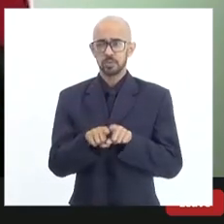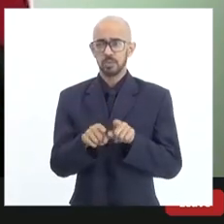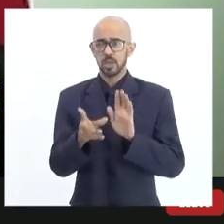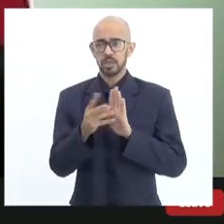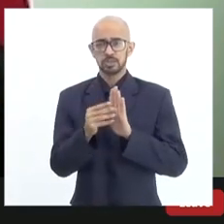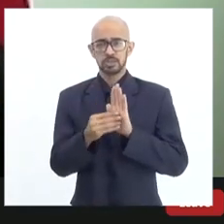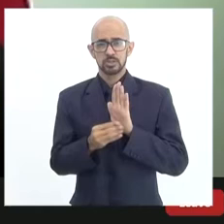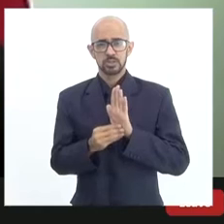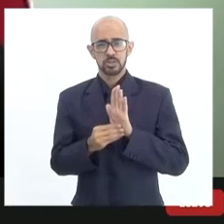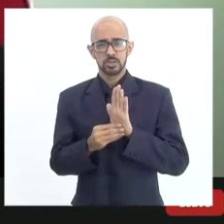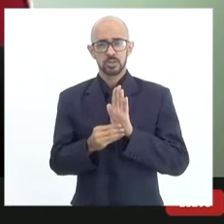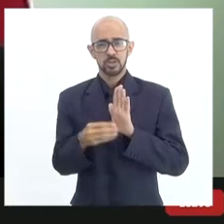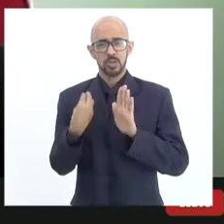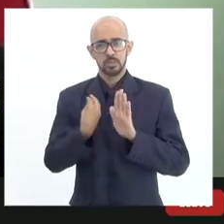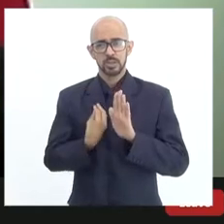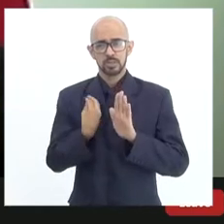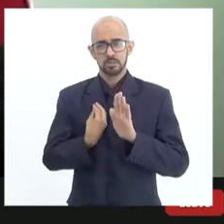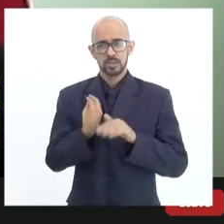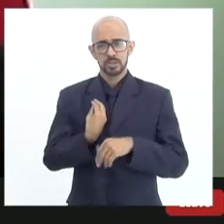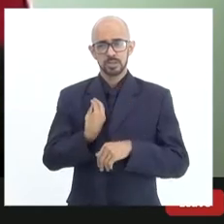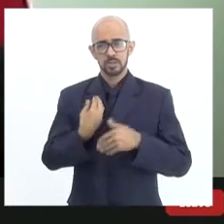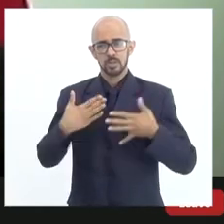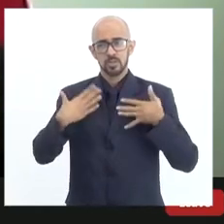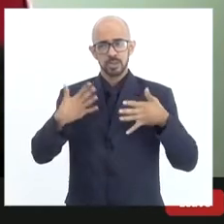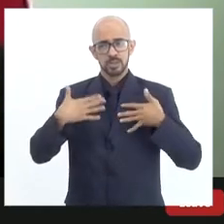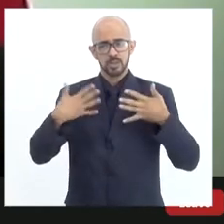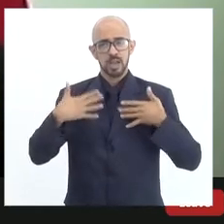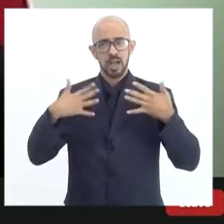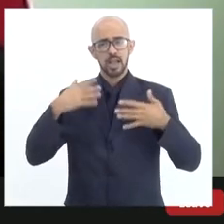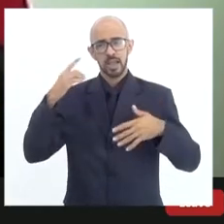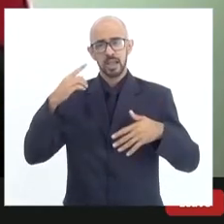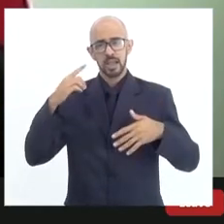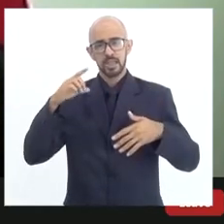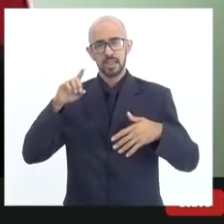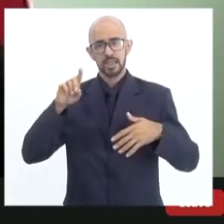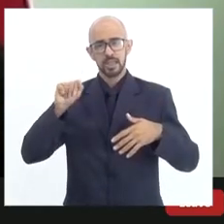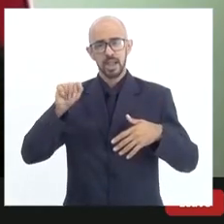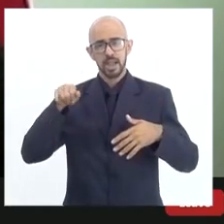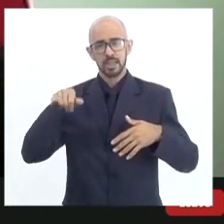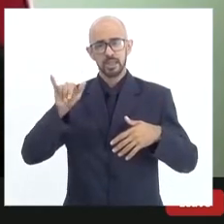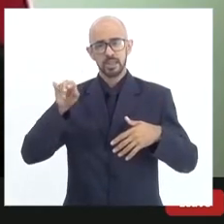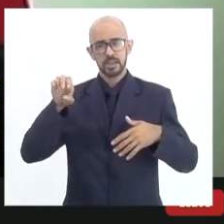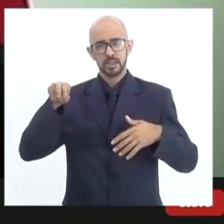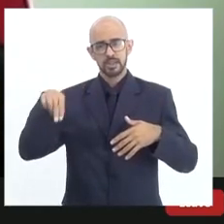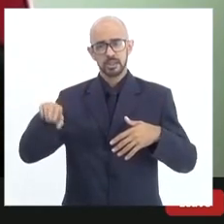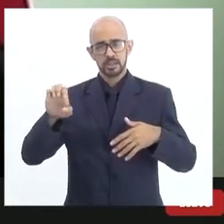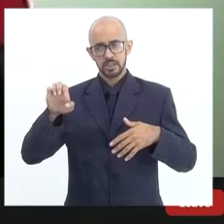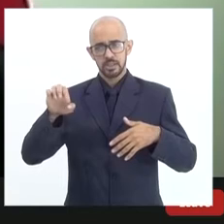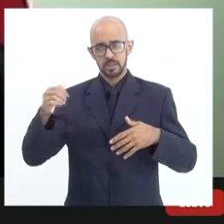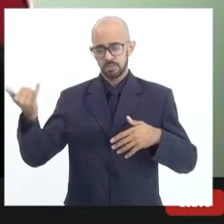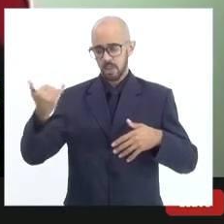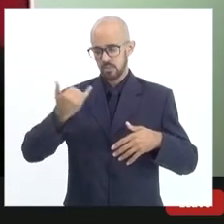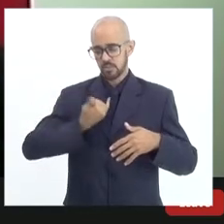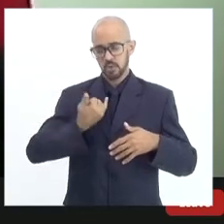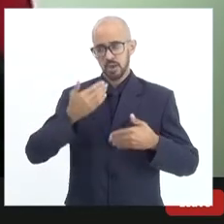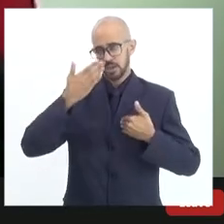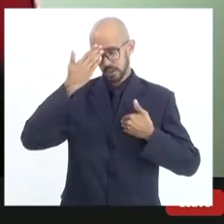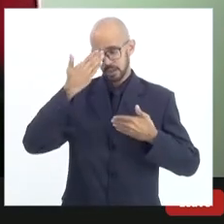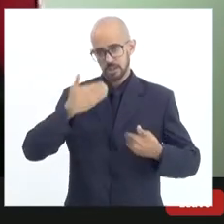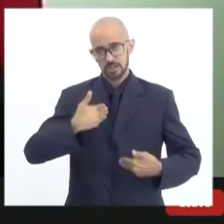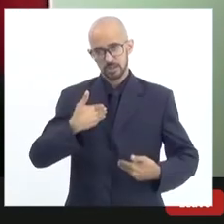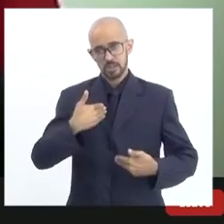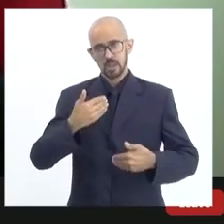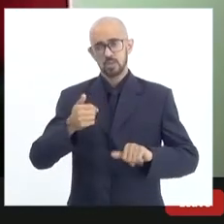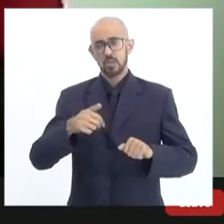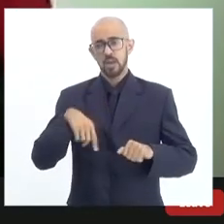nossa alegria de ter aqui a Daiane, que deixou aqui um recado, agradecendo a Daiane Cooperman, que